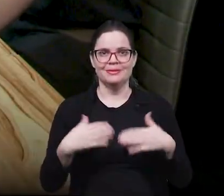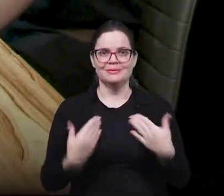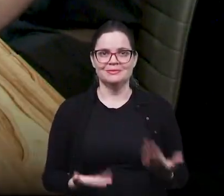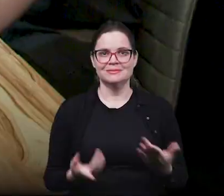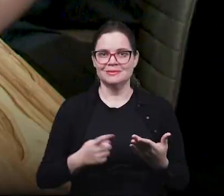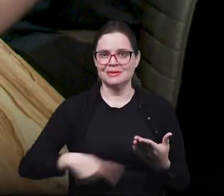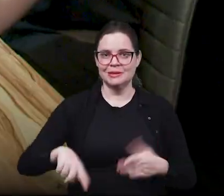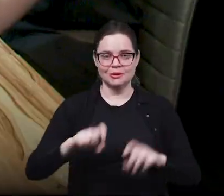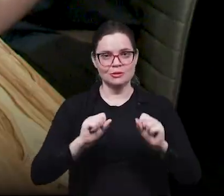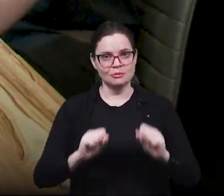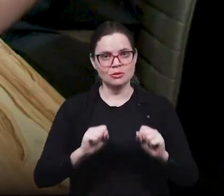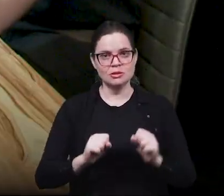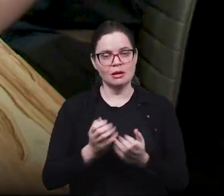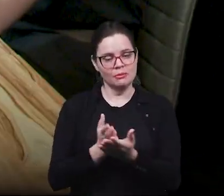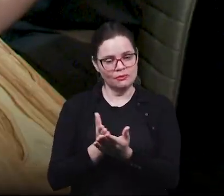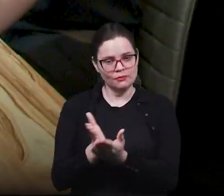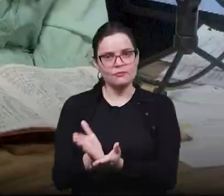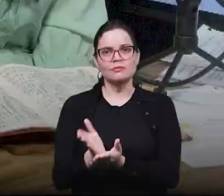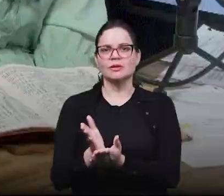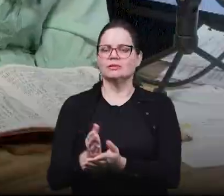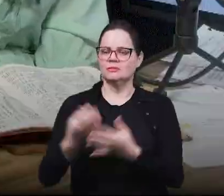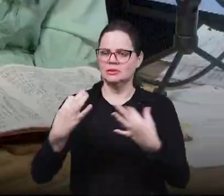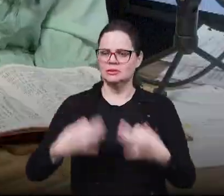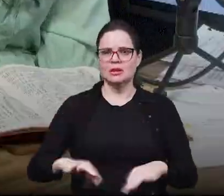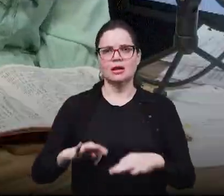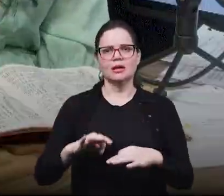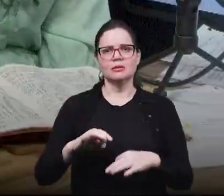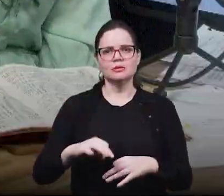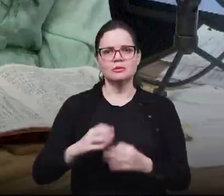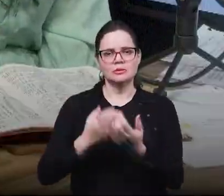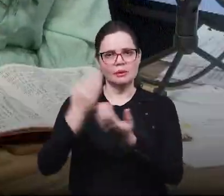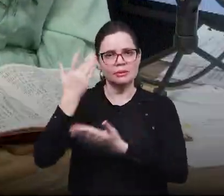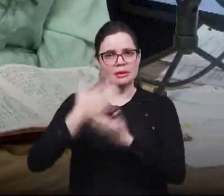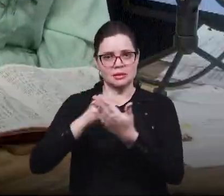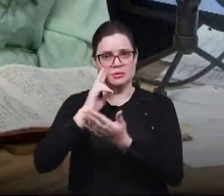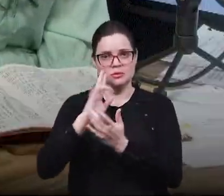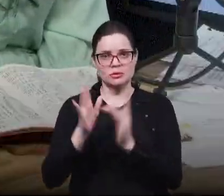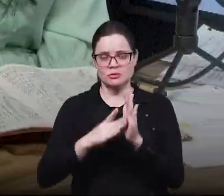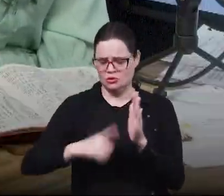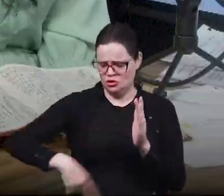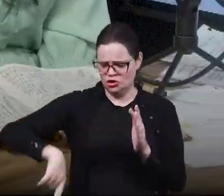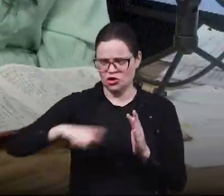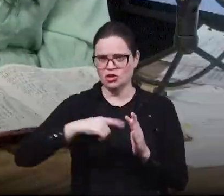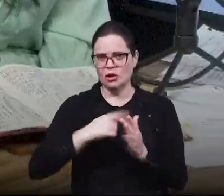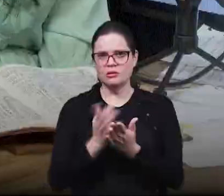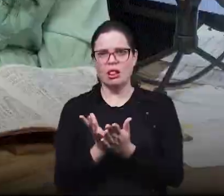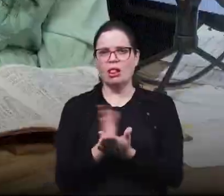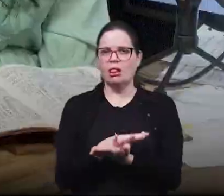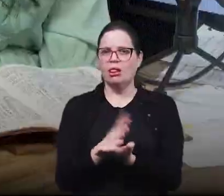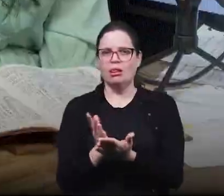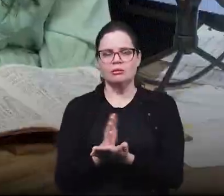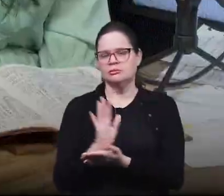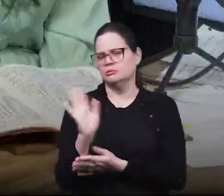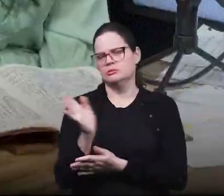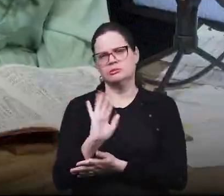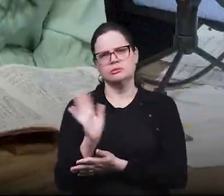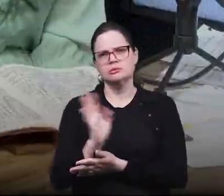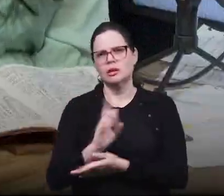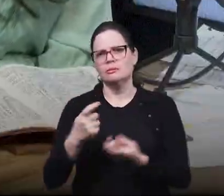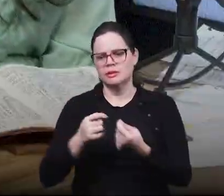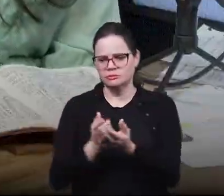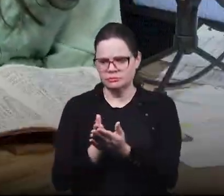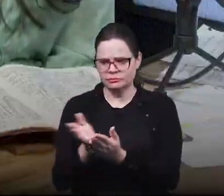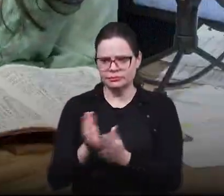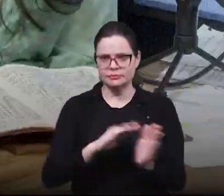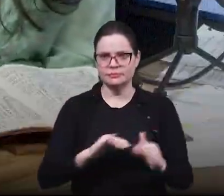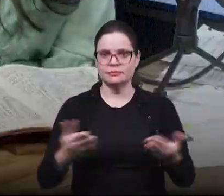nós possamos estar firmes, né, definidos no Senhor, que nós não sejamos mornos como Laodiceia. E assim chegamos